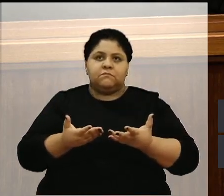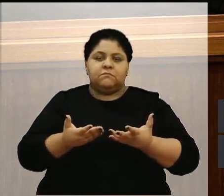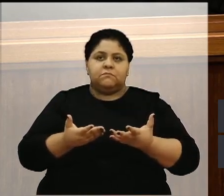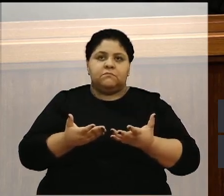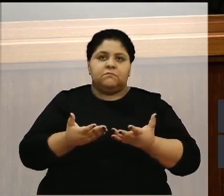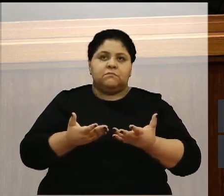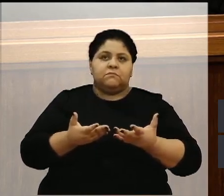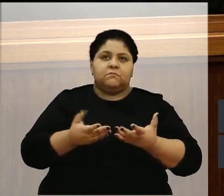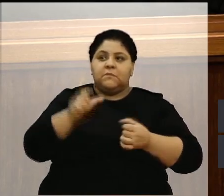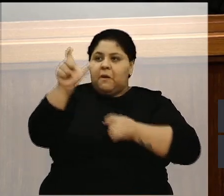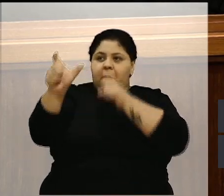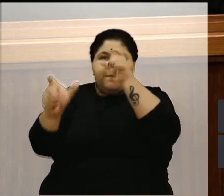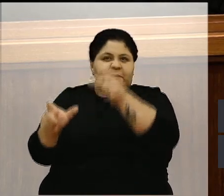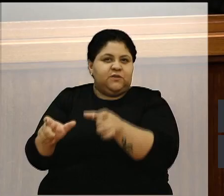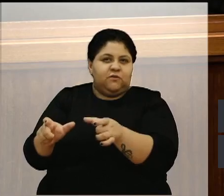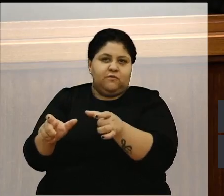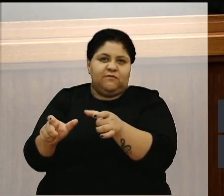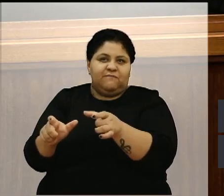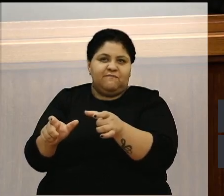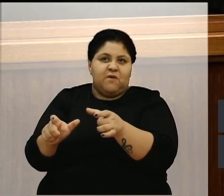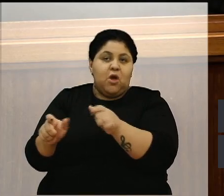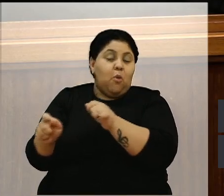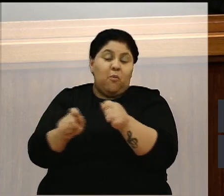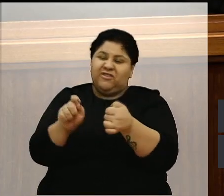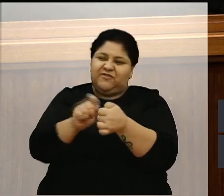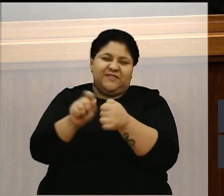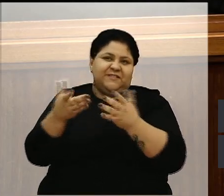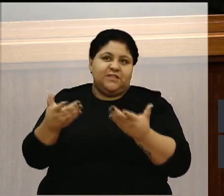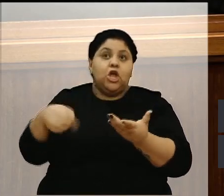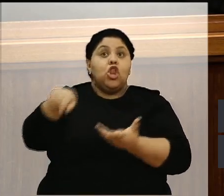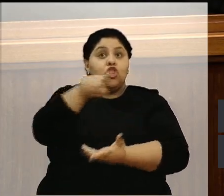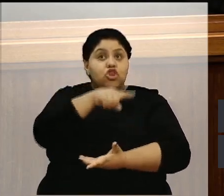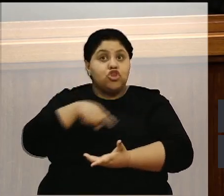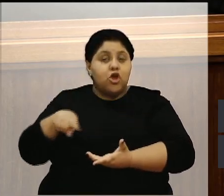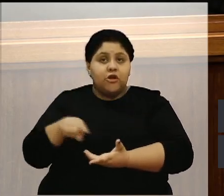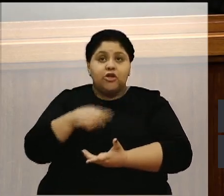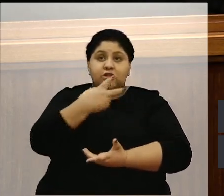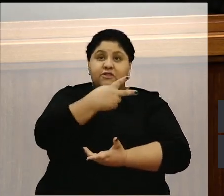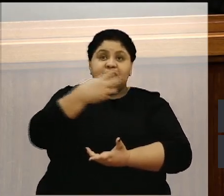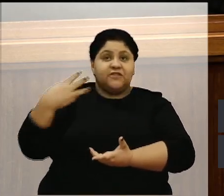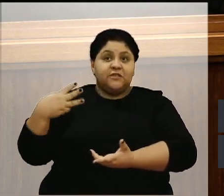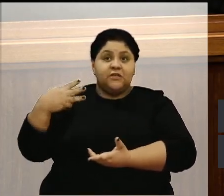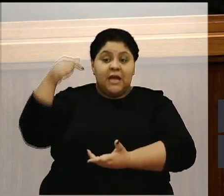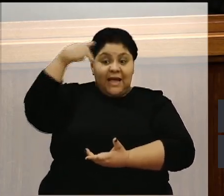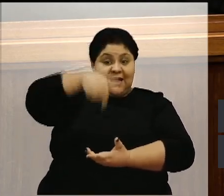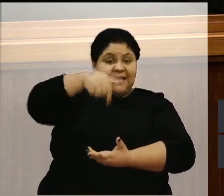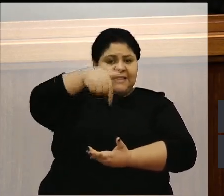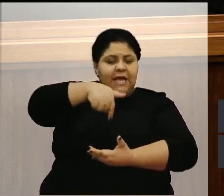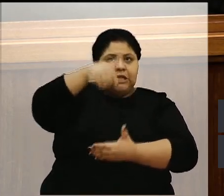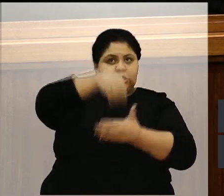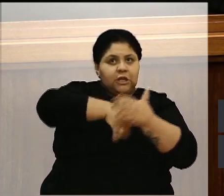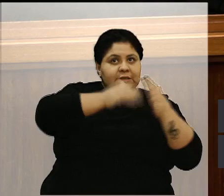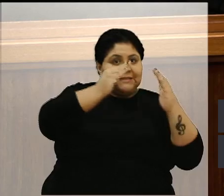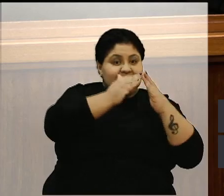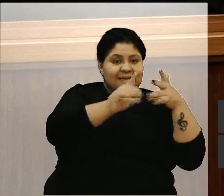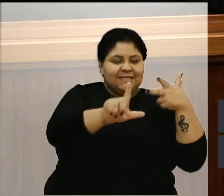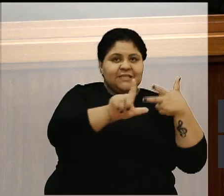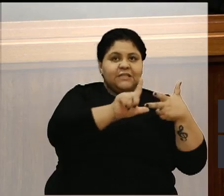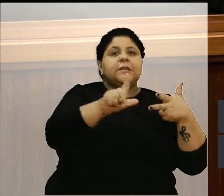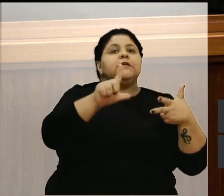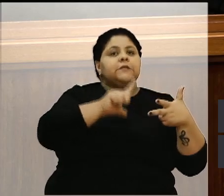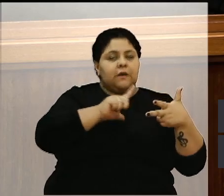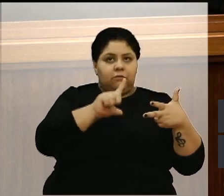outras pessoas da nossa cidade pode fazer. Que nós, 23, aqui dentro desta casa legislativa,